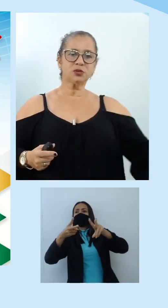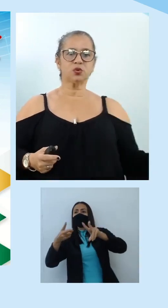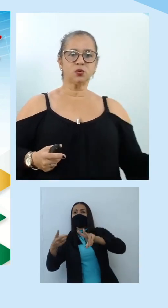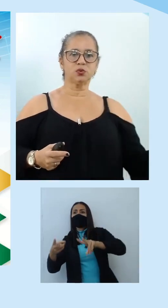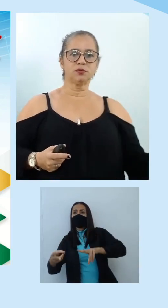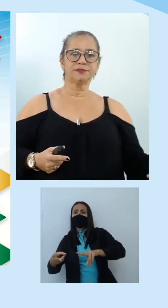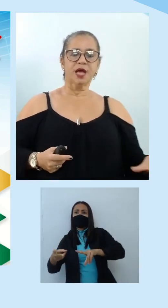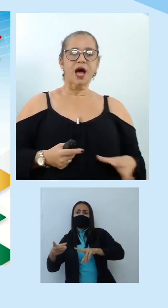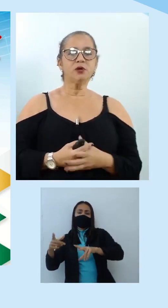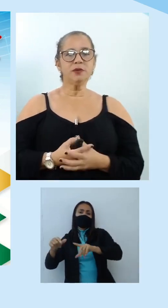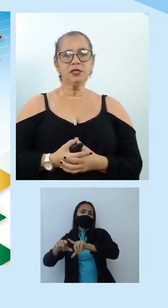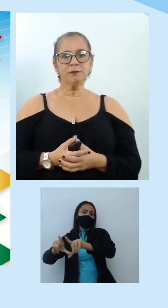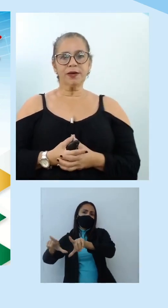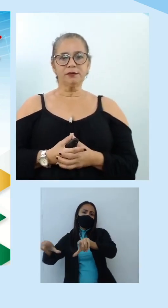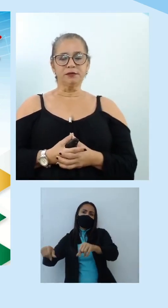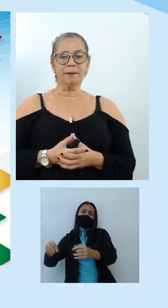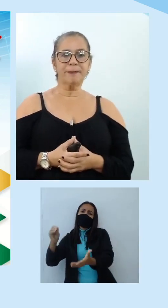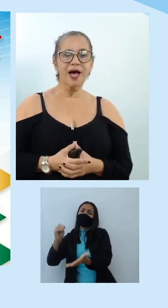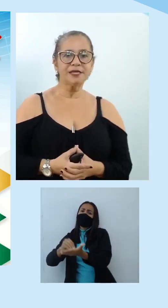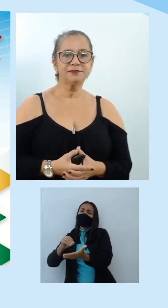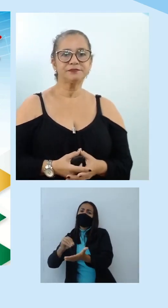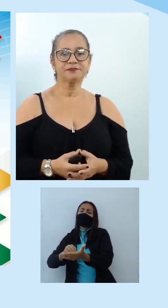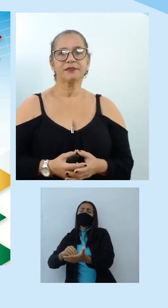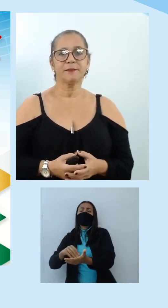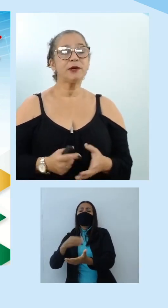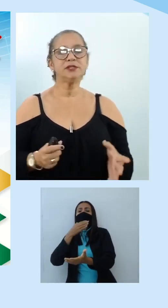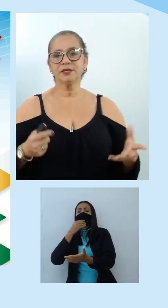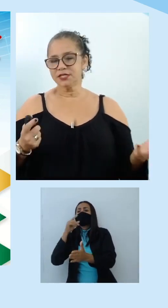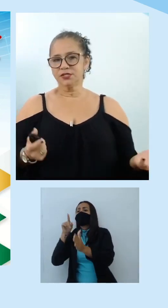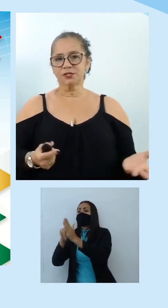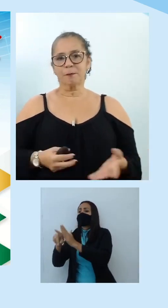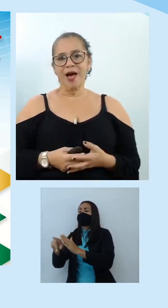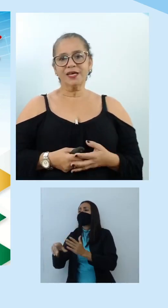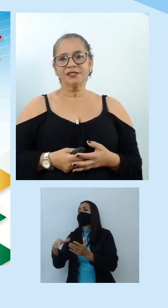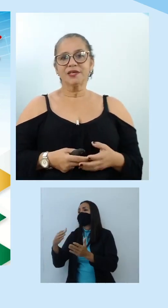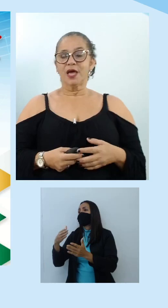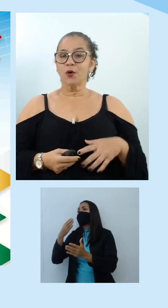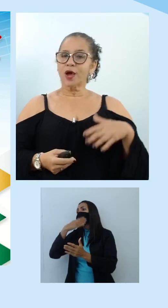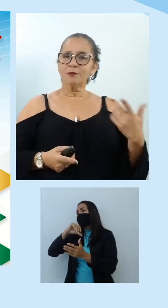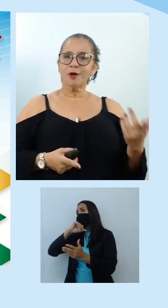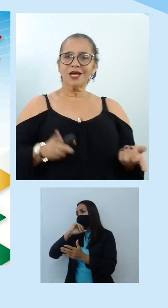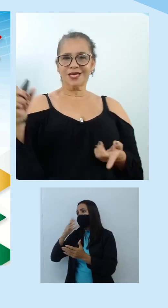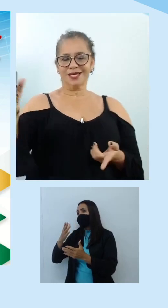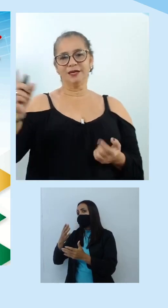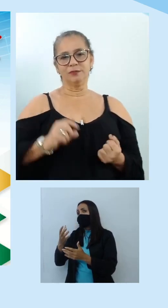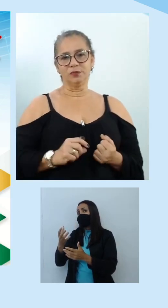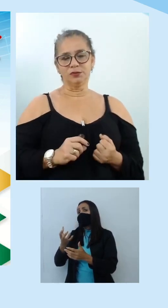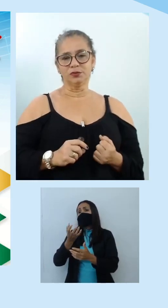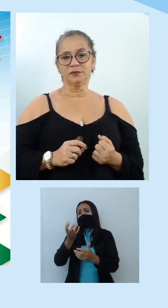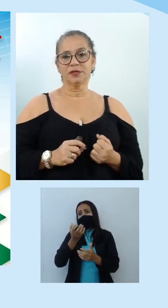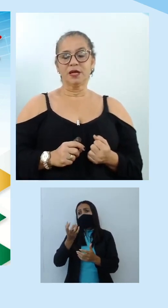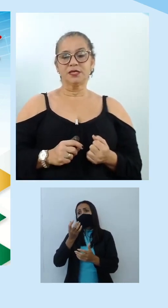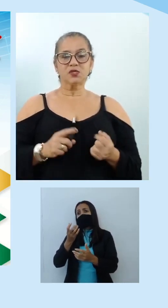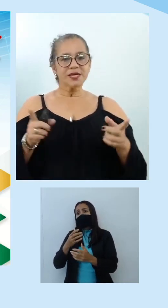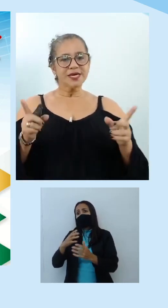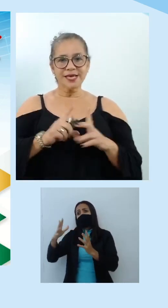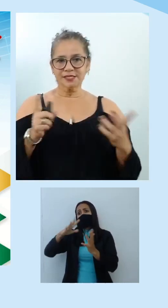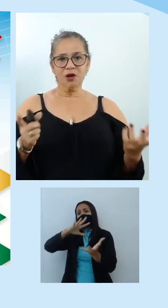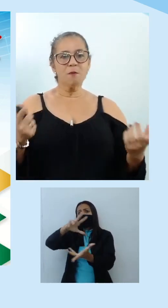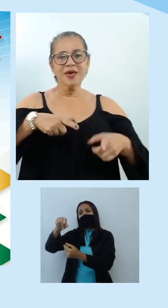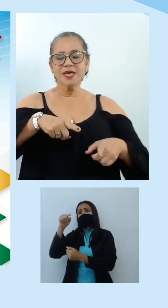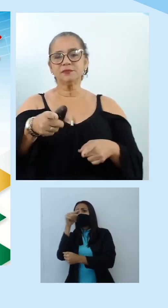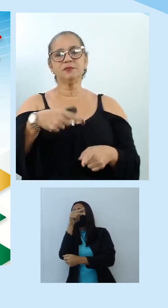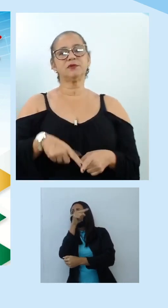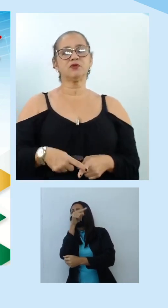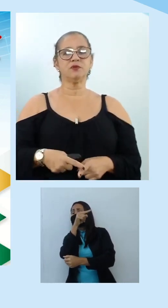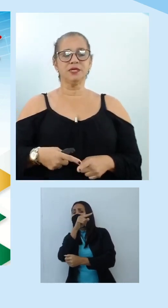escassez de tudo. Aí o menino pergunta, ele diz, pai, eu quero morar naquele mundo. Só que esse é